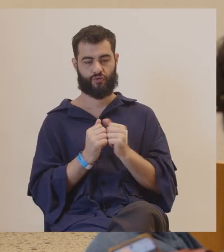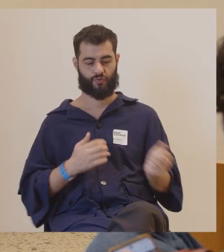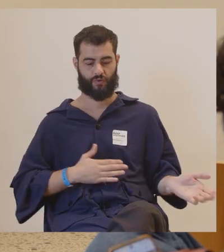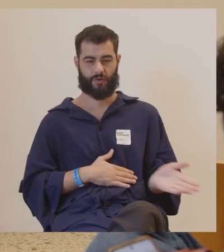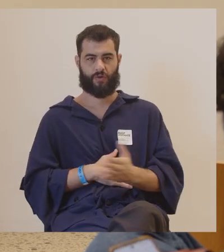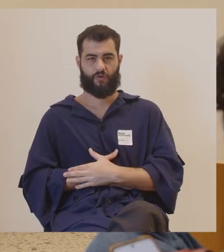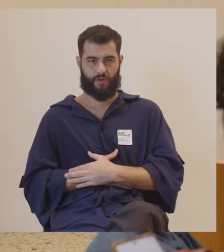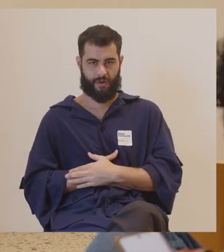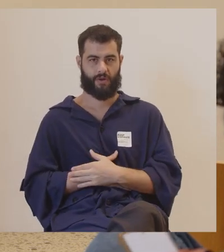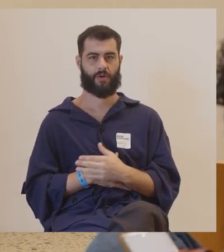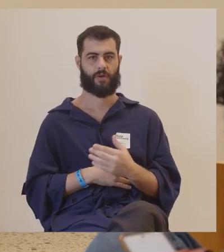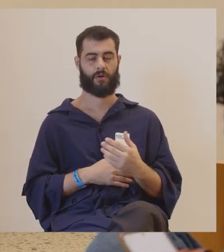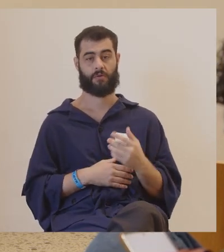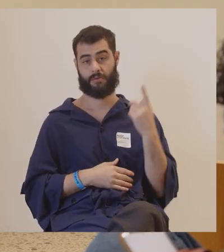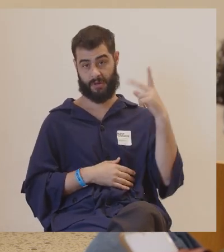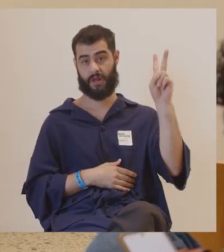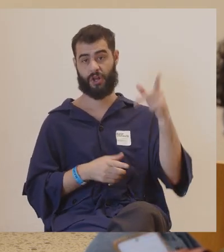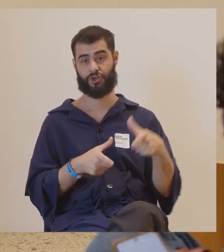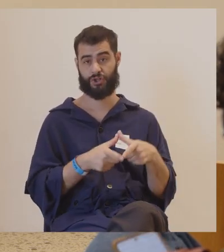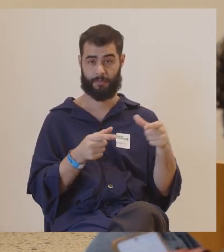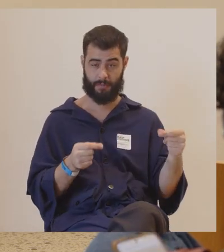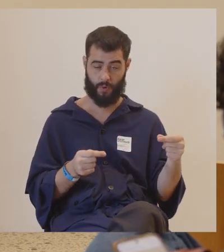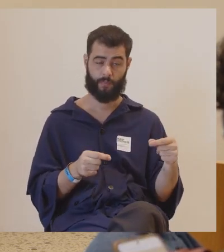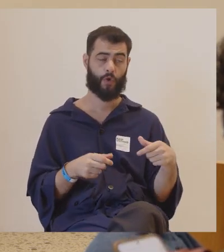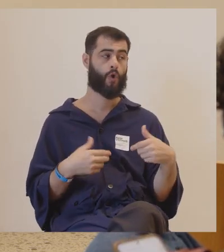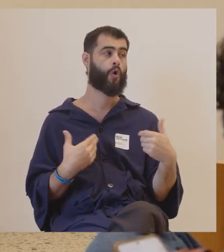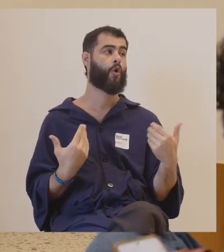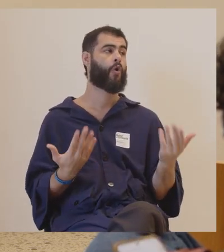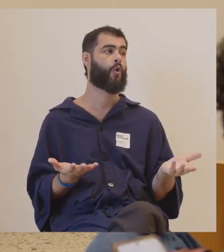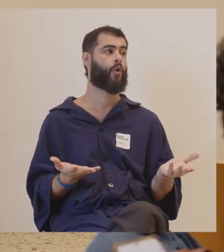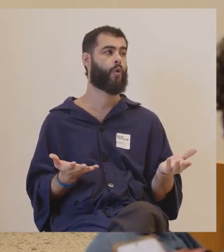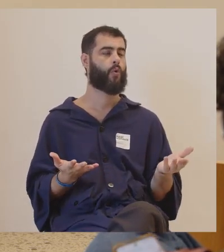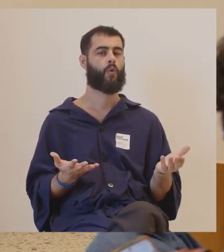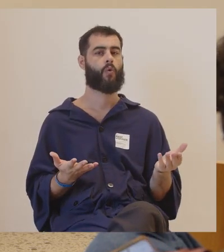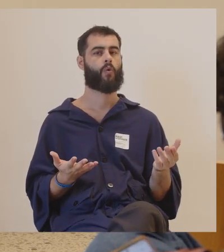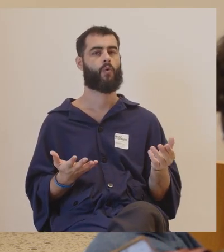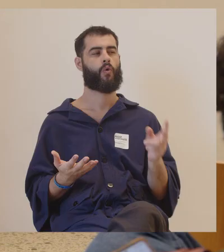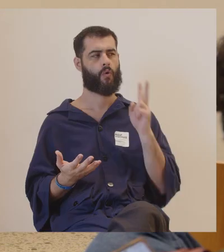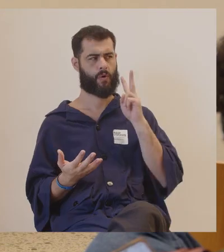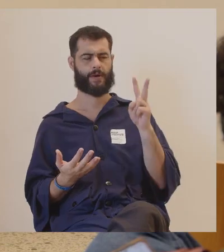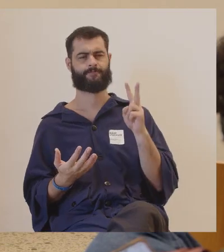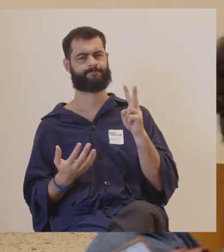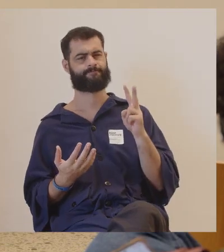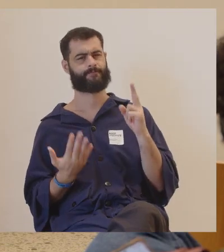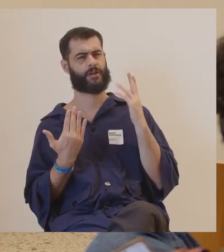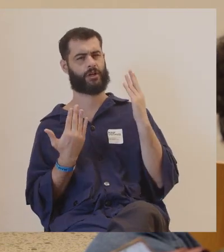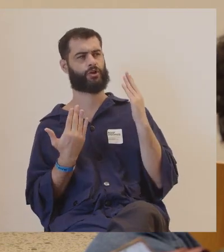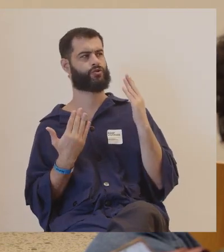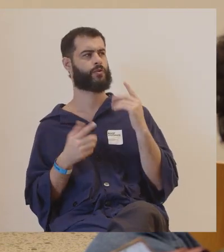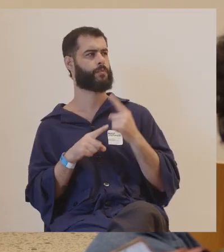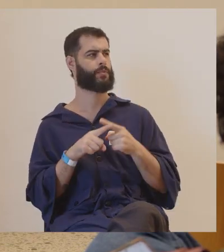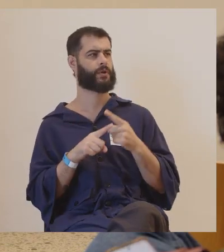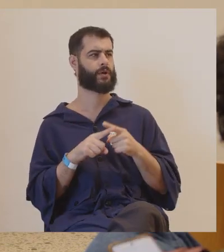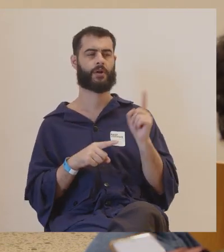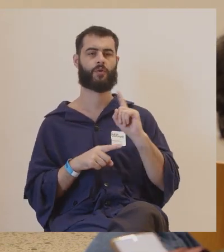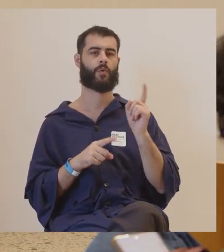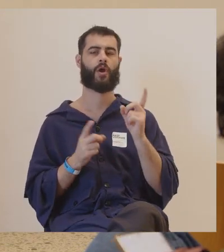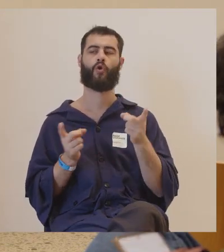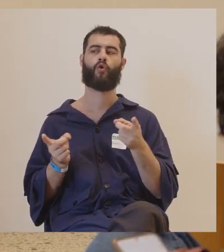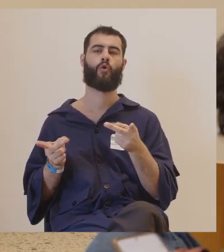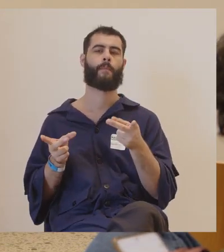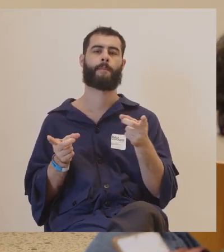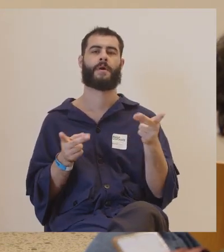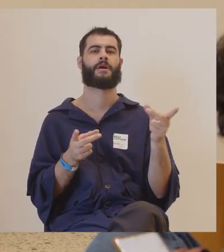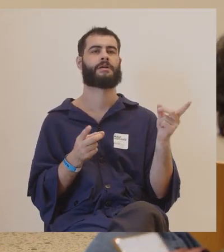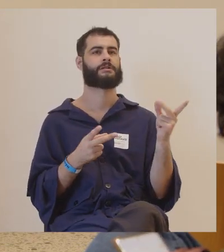Japão, ou se a gente ou isso não é visto de uma maneira tão crítica porque não foi visto tanto como uma maneira comercial,